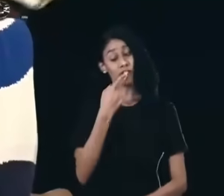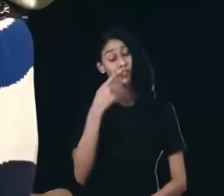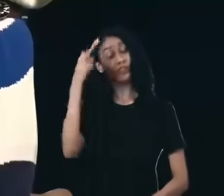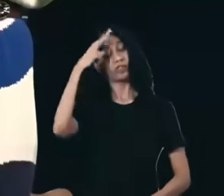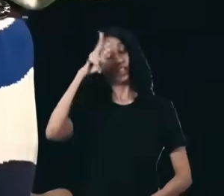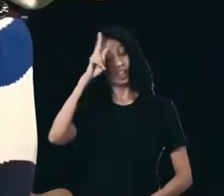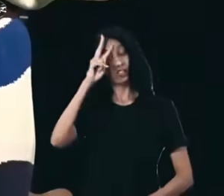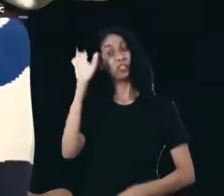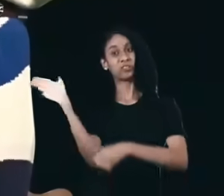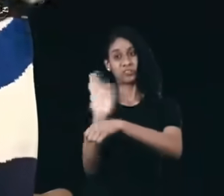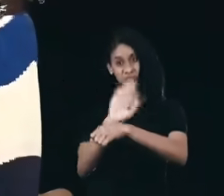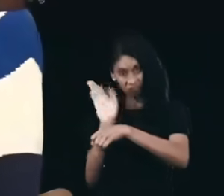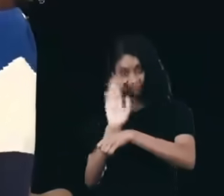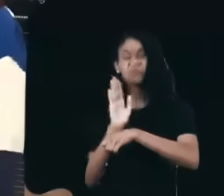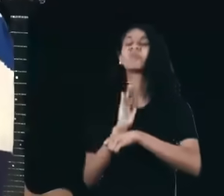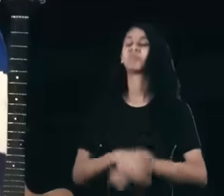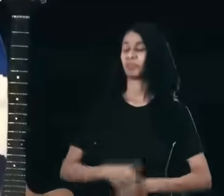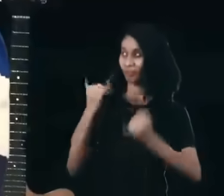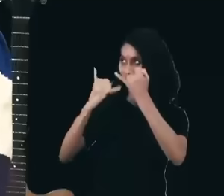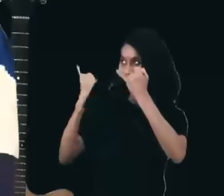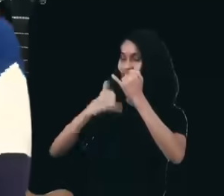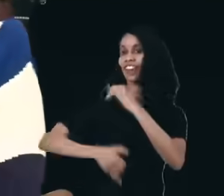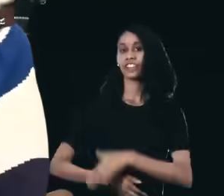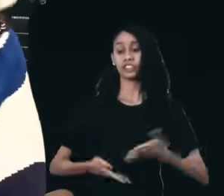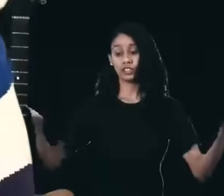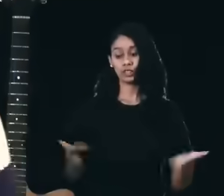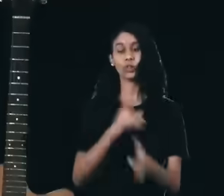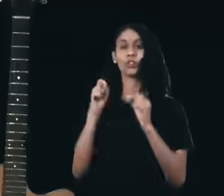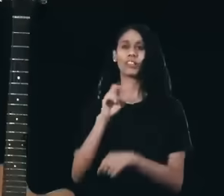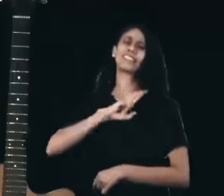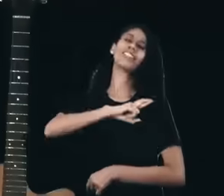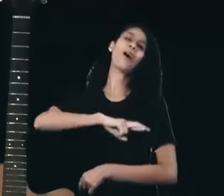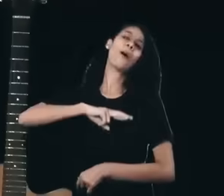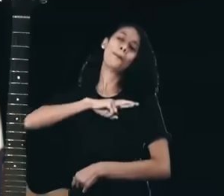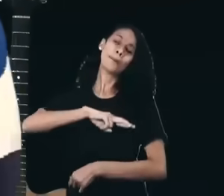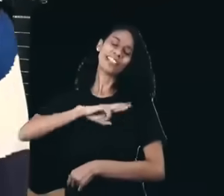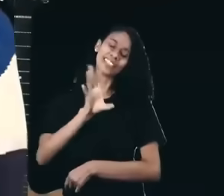são cinematográficas. E a de hoje, gente, é romântica.